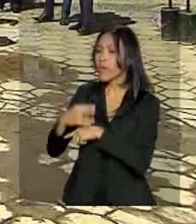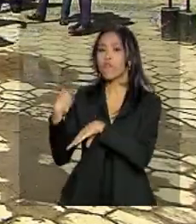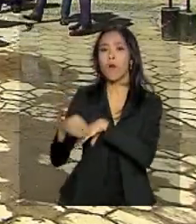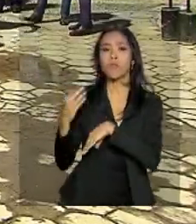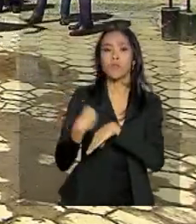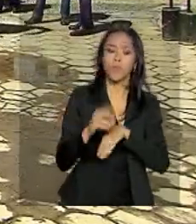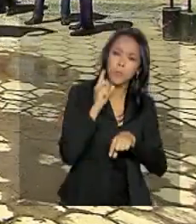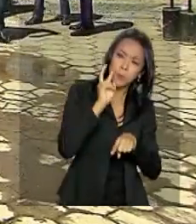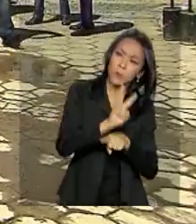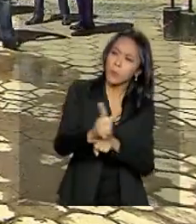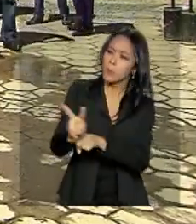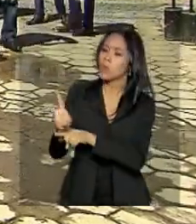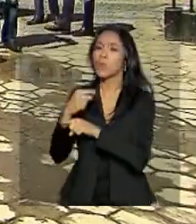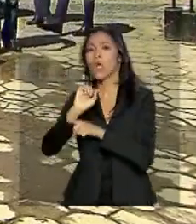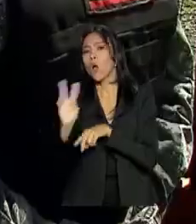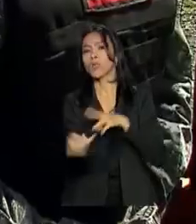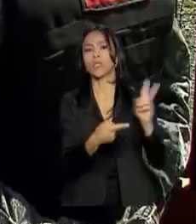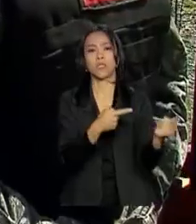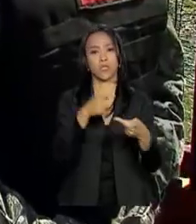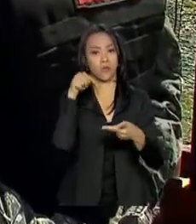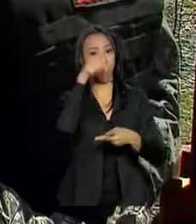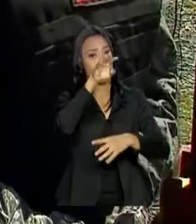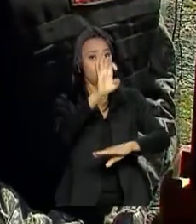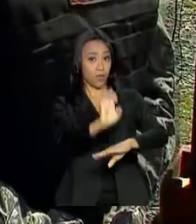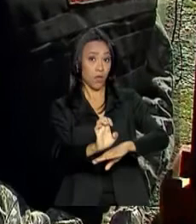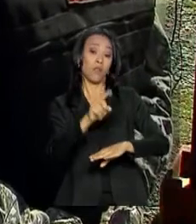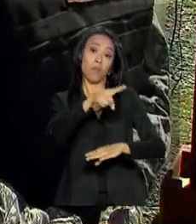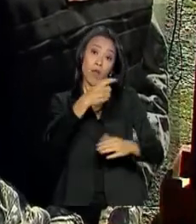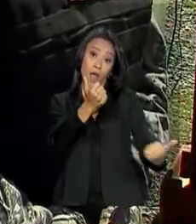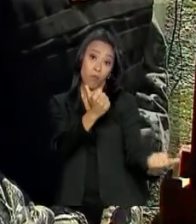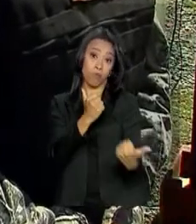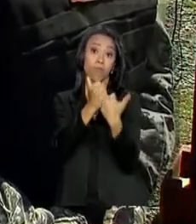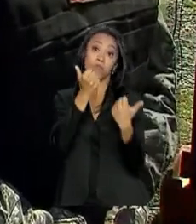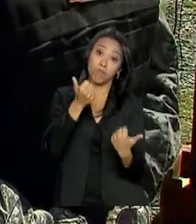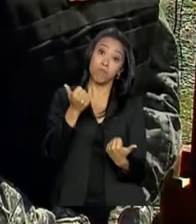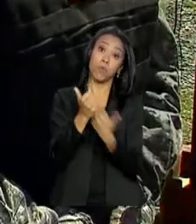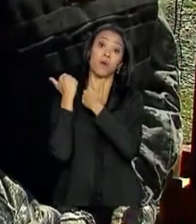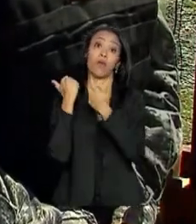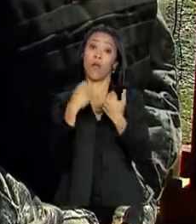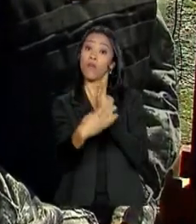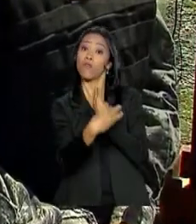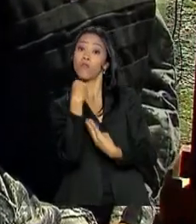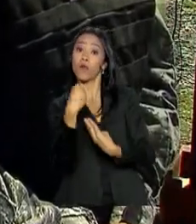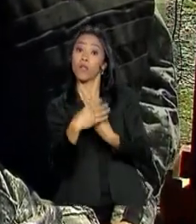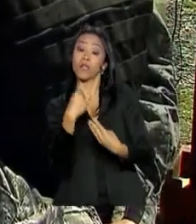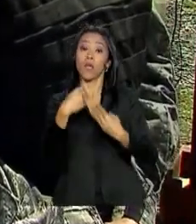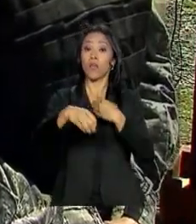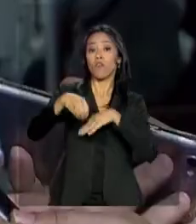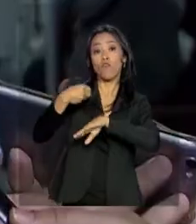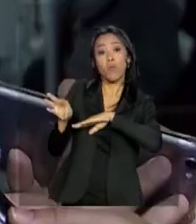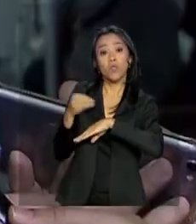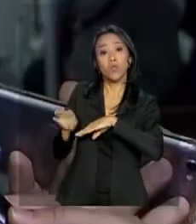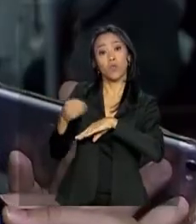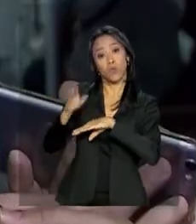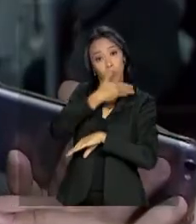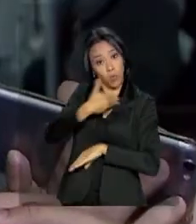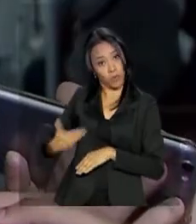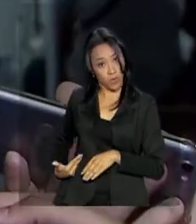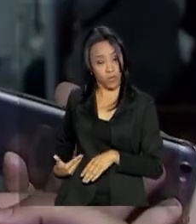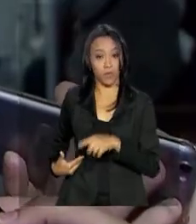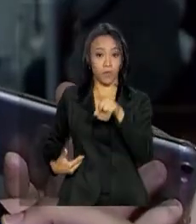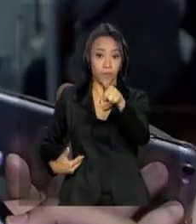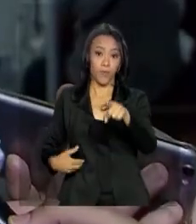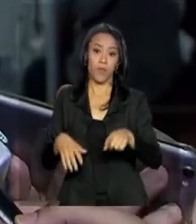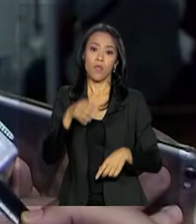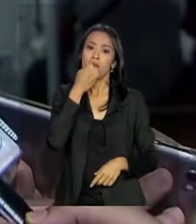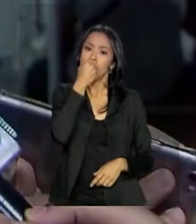informações sobre a situação migratória para subsidiar o governo federal nas medidas a serem adotadas. Vão ouvir os